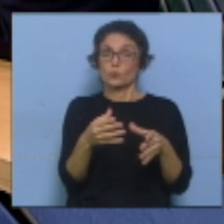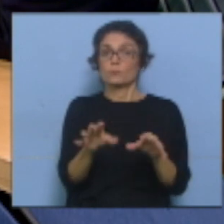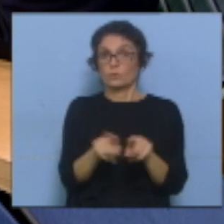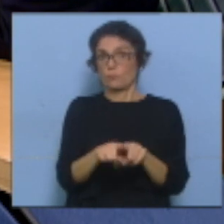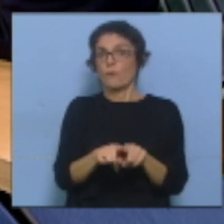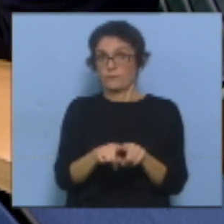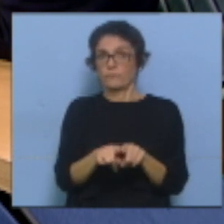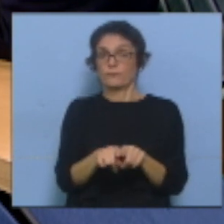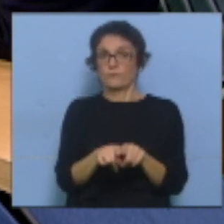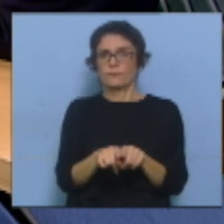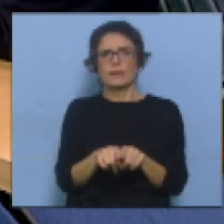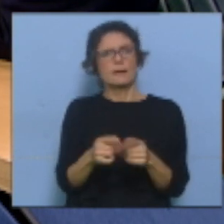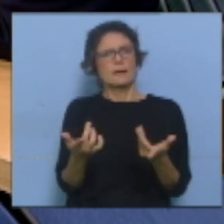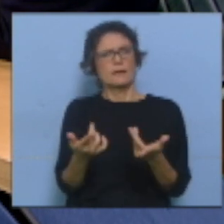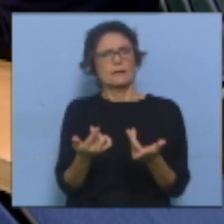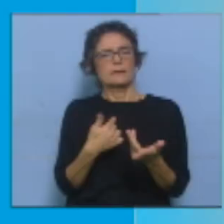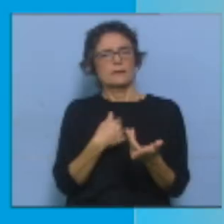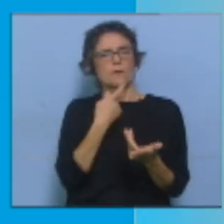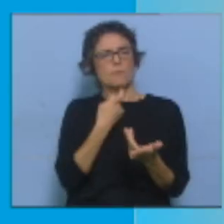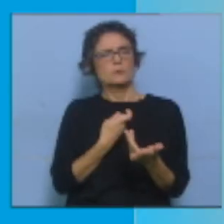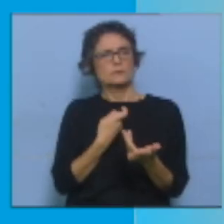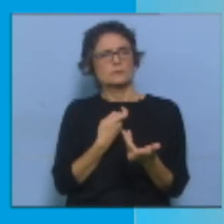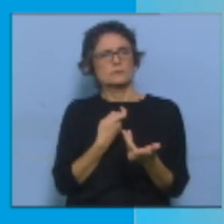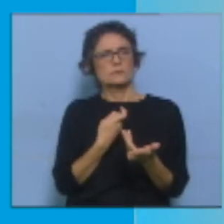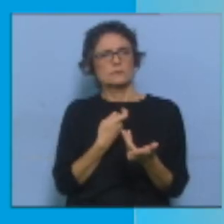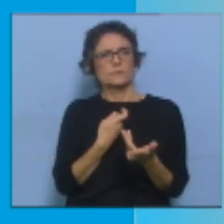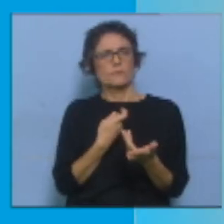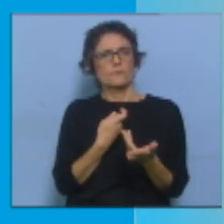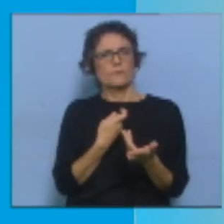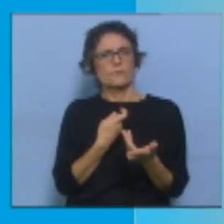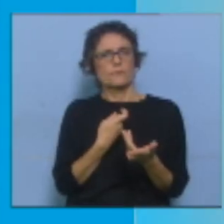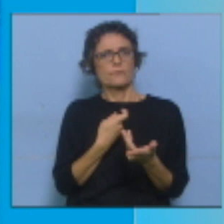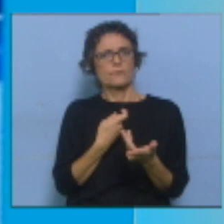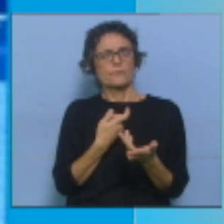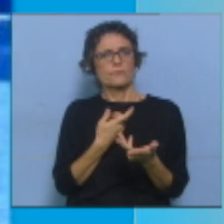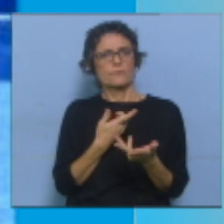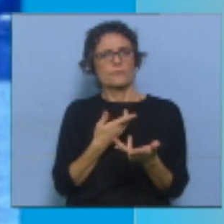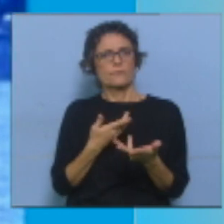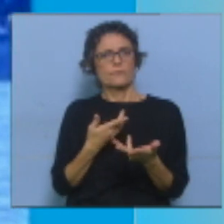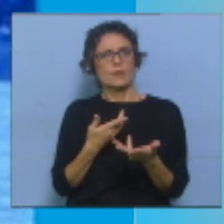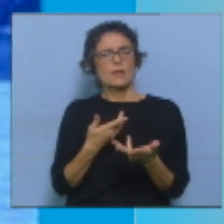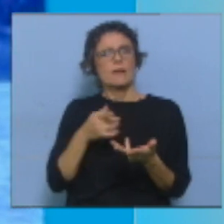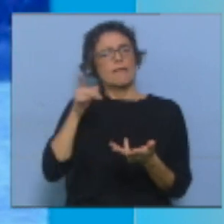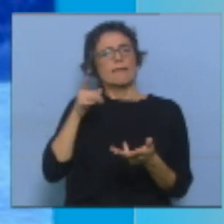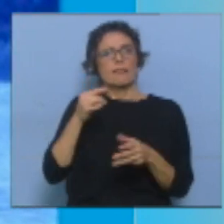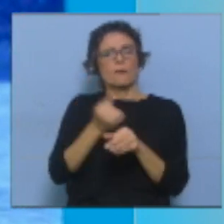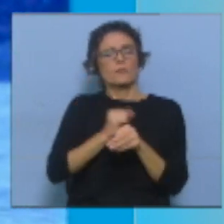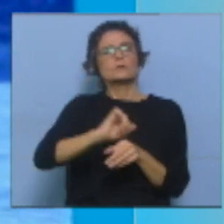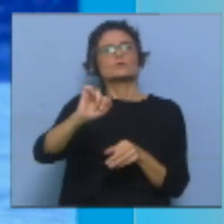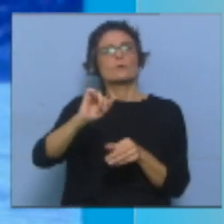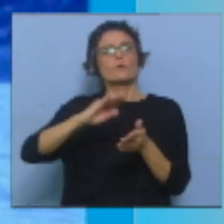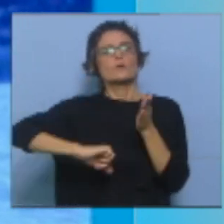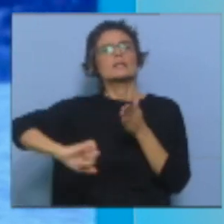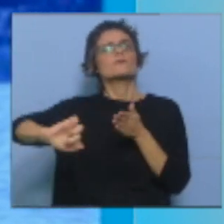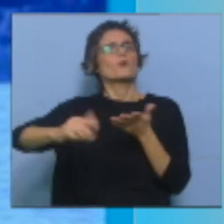mesmo grupo. De que forma é que esta história também marcou o vosso relacionamento com colegas de trabalho, como testemunho também que